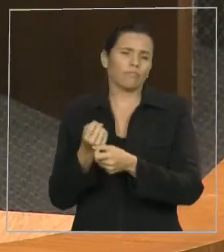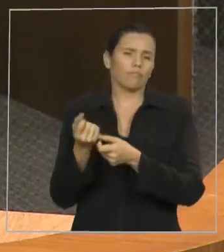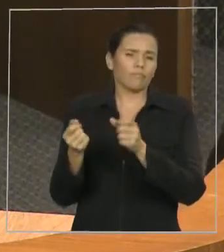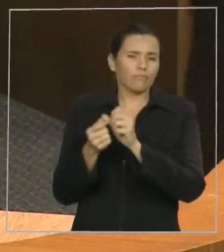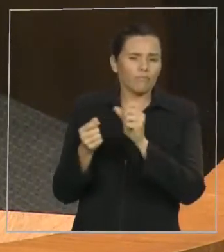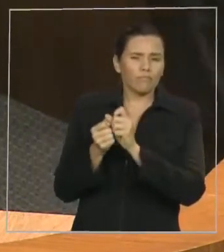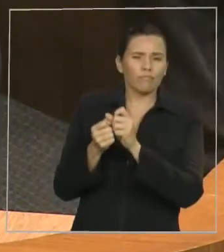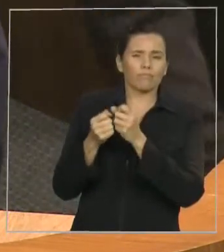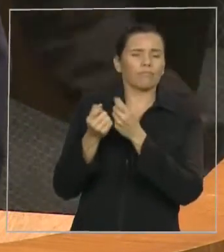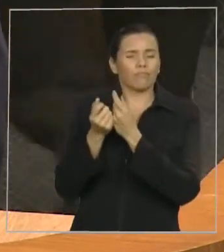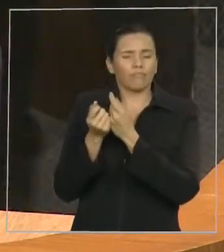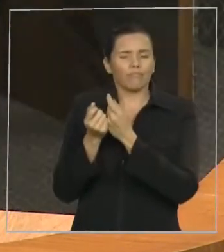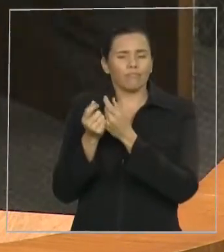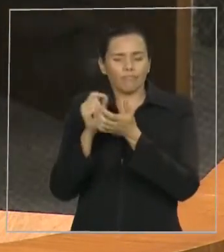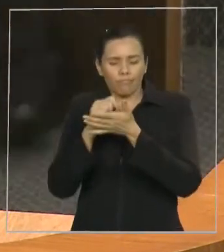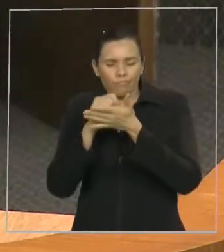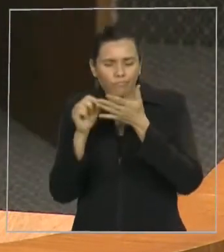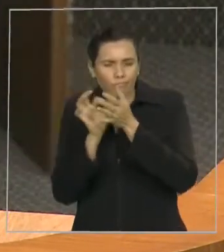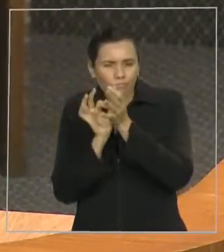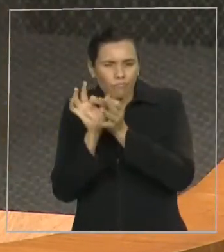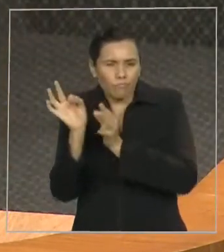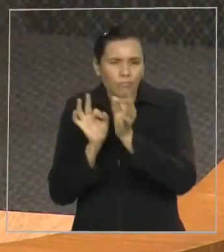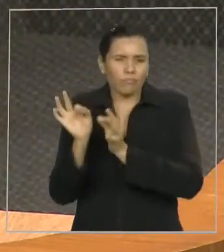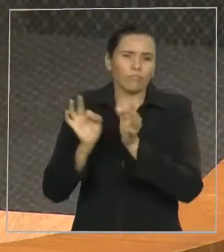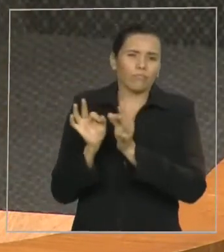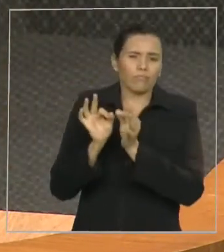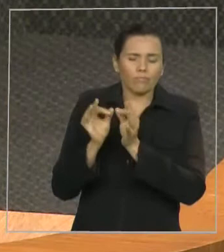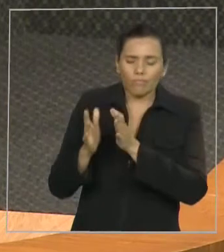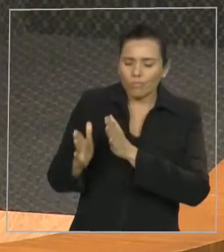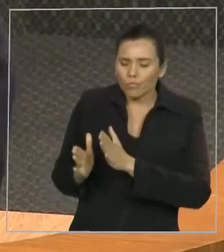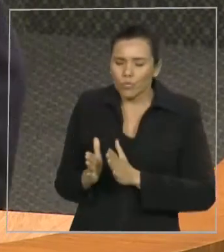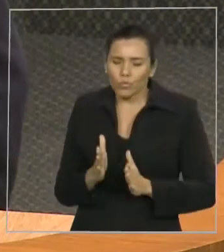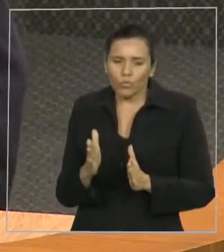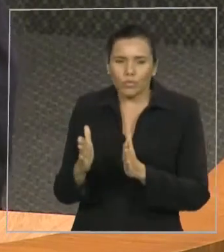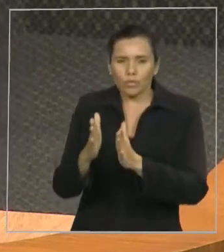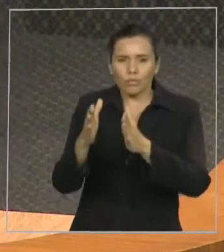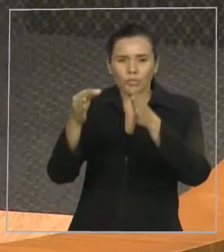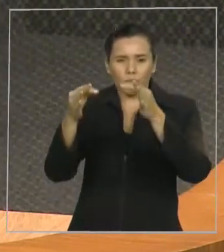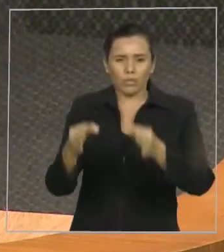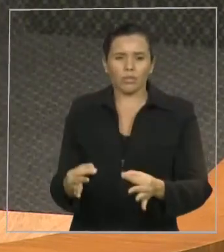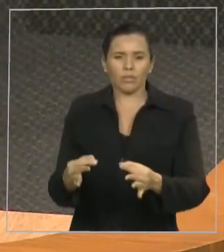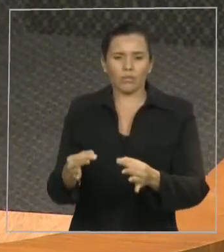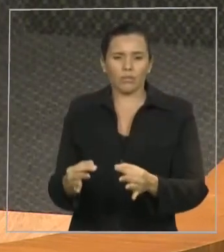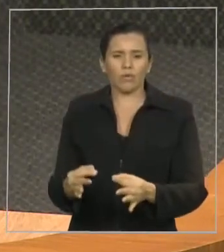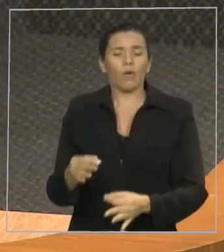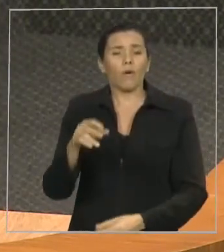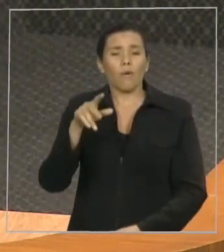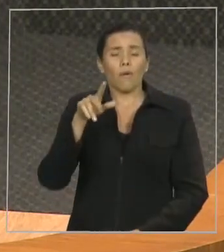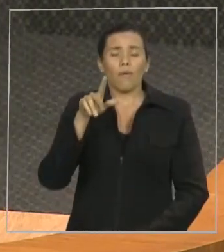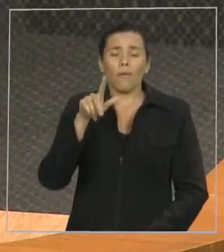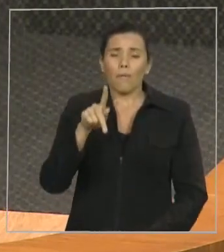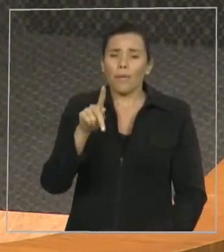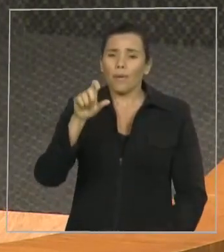Maranhão e também no Brasil. O PSB terá vários candidatos a governador. Pelo menos em 10 estados,